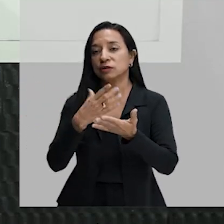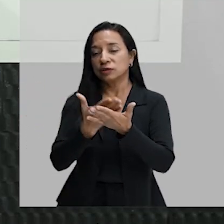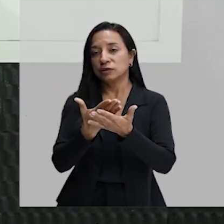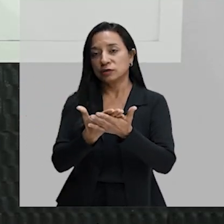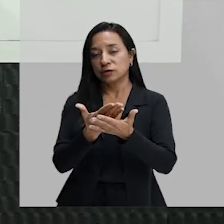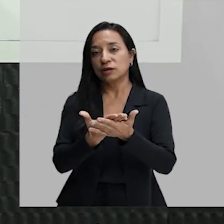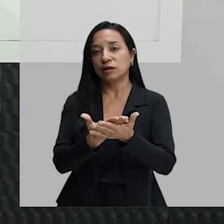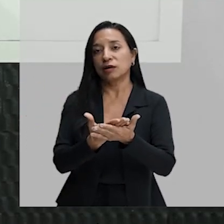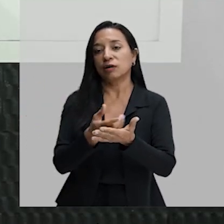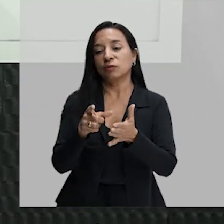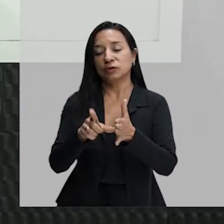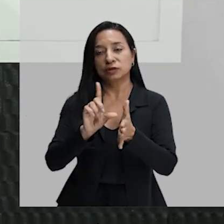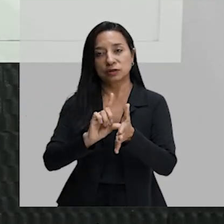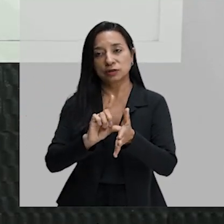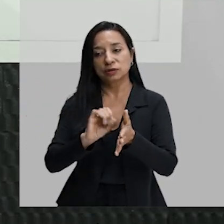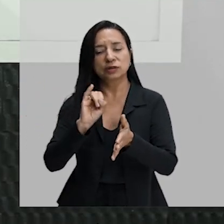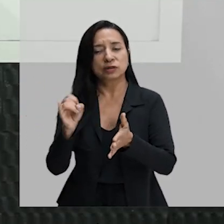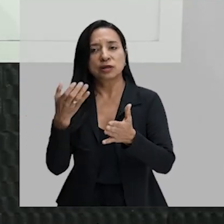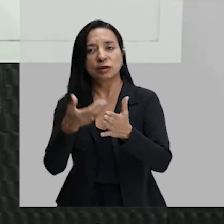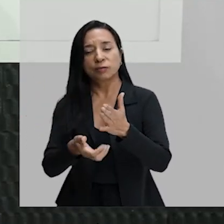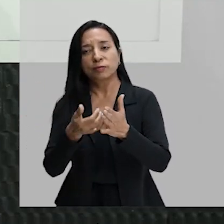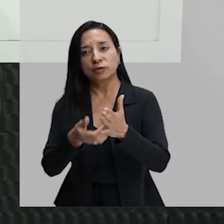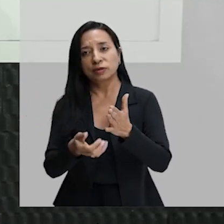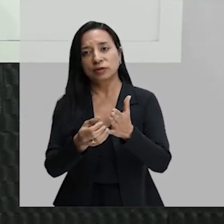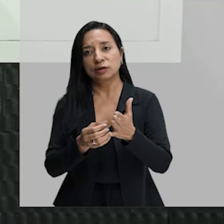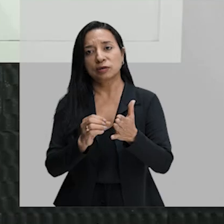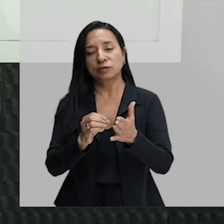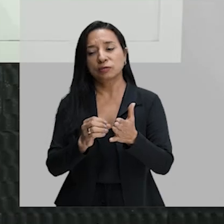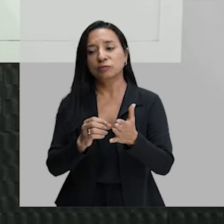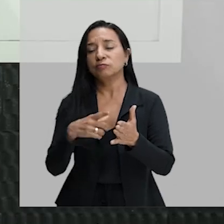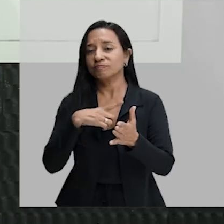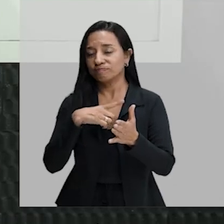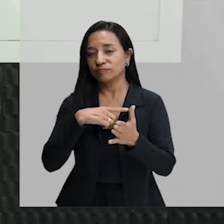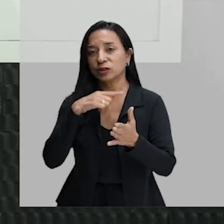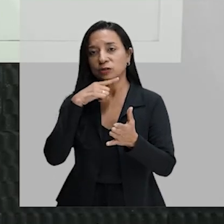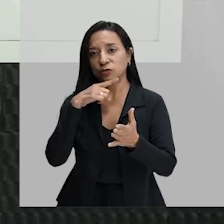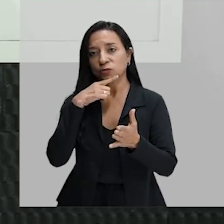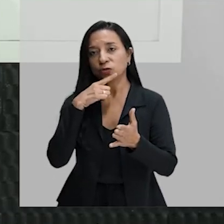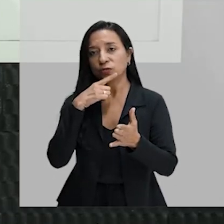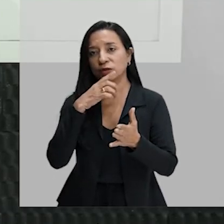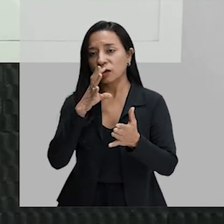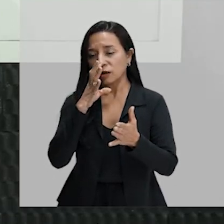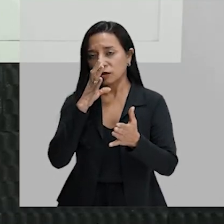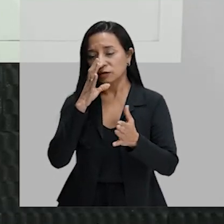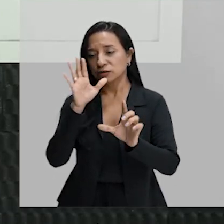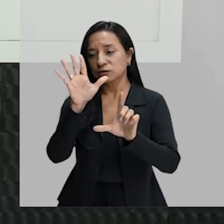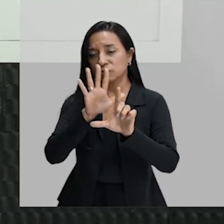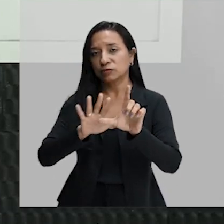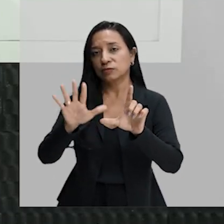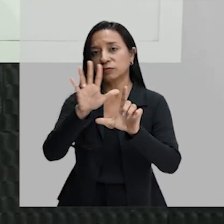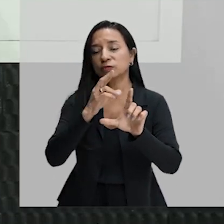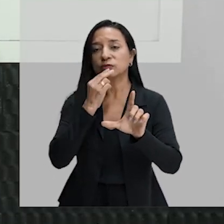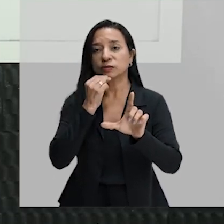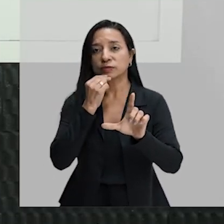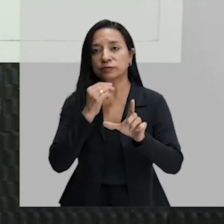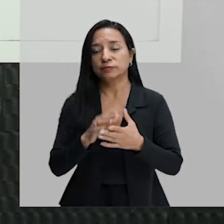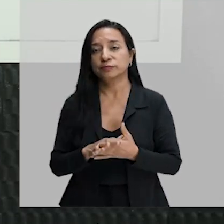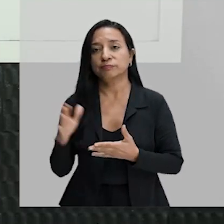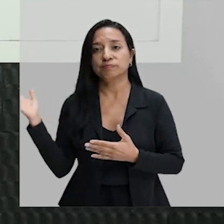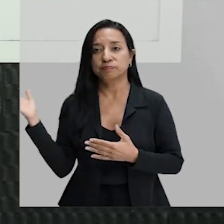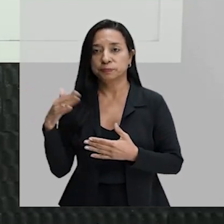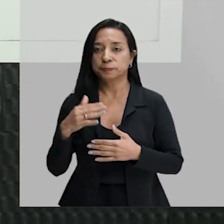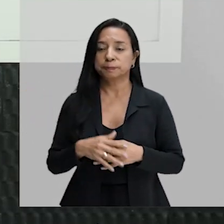dilatações dos sólidos, se perdeu ou se tem alguma dúvida, assista lá na plataforma Gonçalves Dias, tá ok? Então vamos